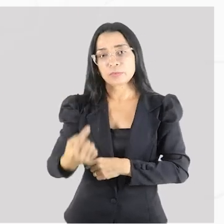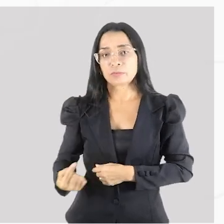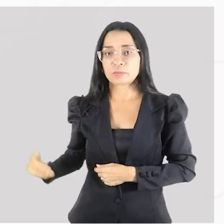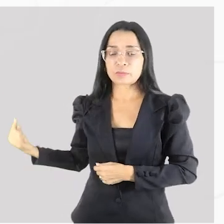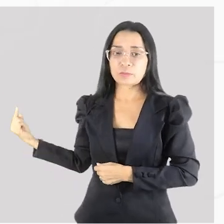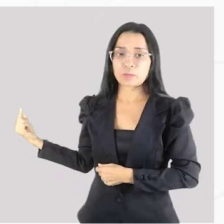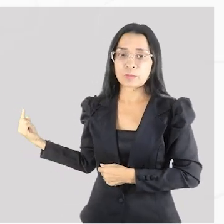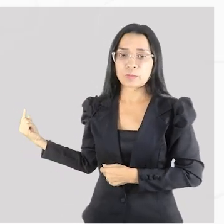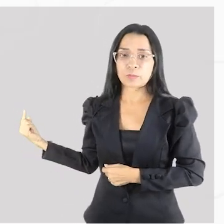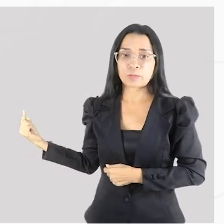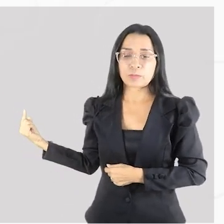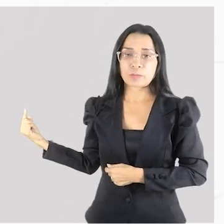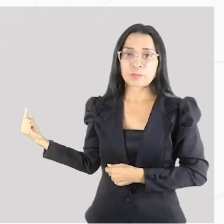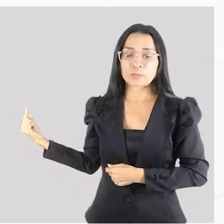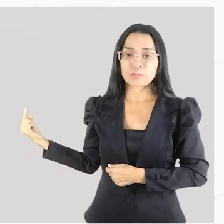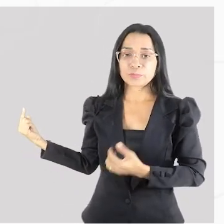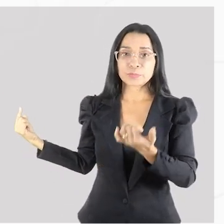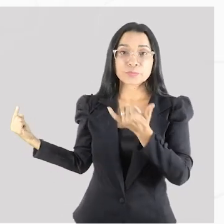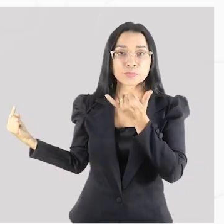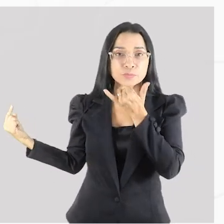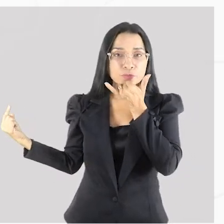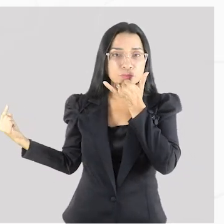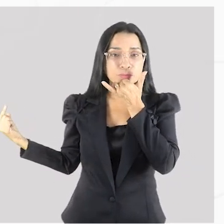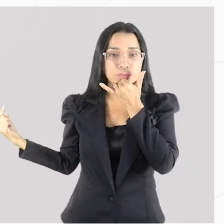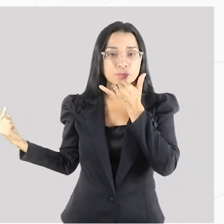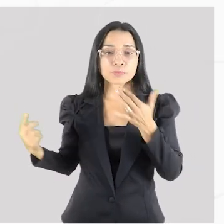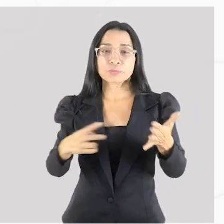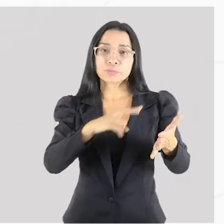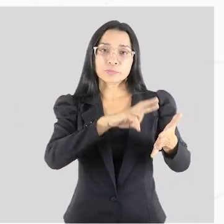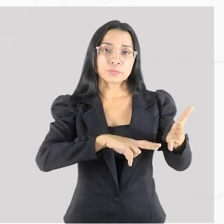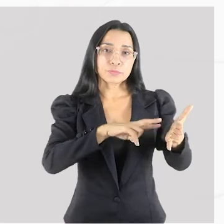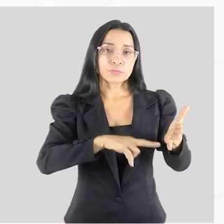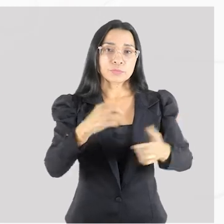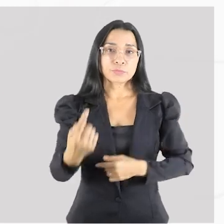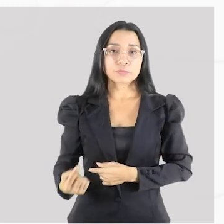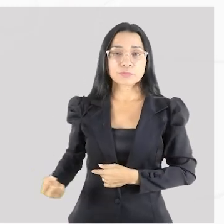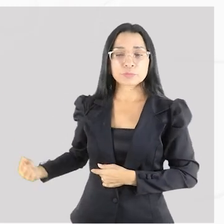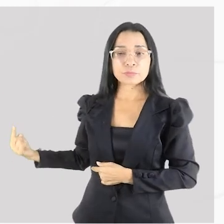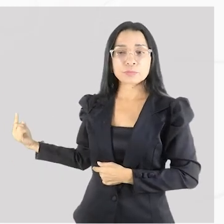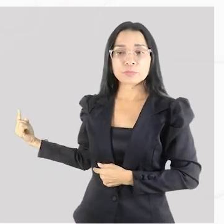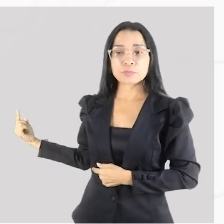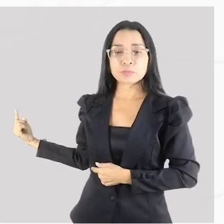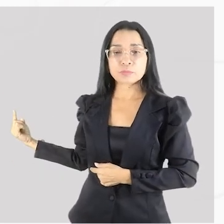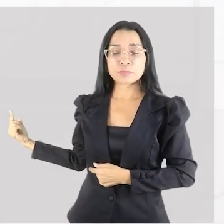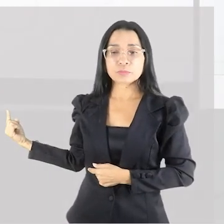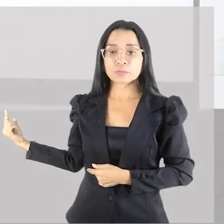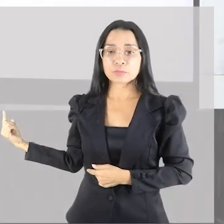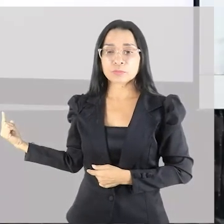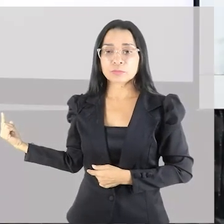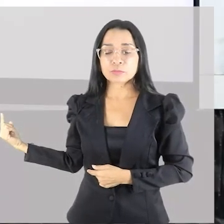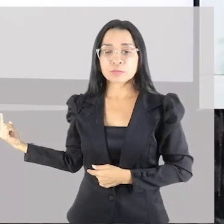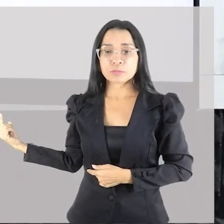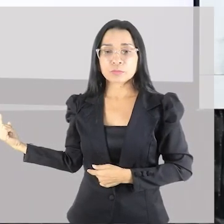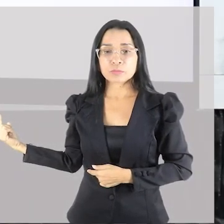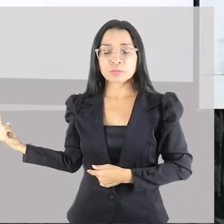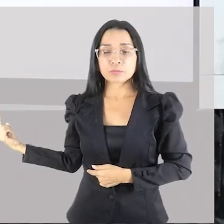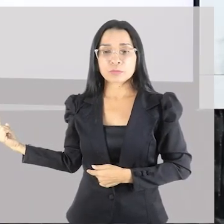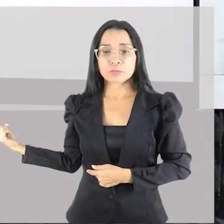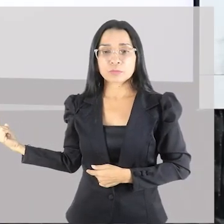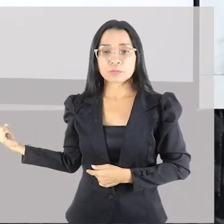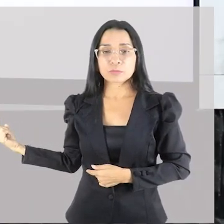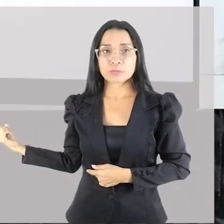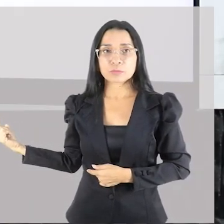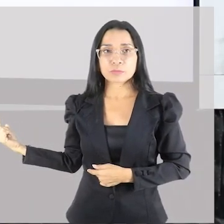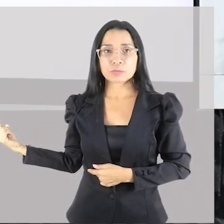cargos públicos, consolidou-se a independência política do Brasil. Formaram-se grupos políticos interessados nas disputas